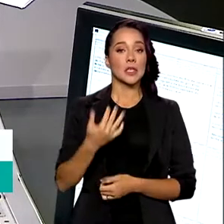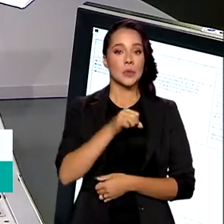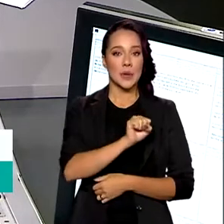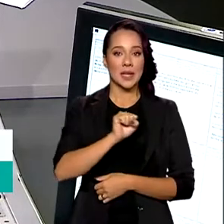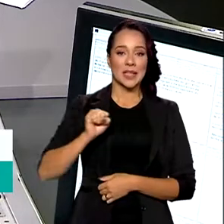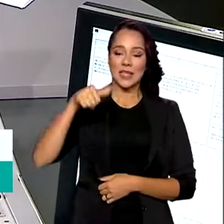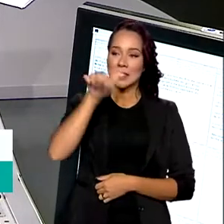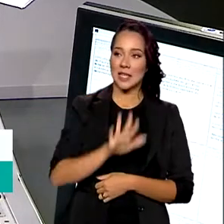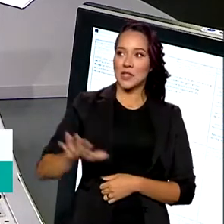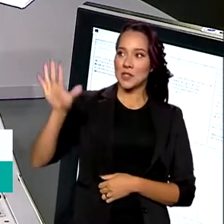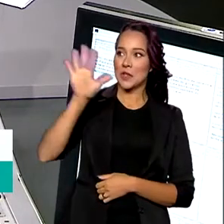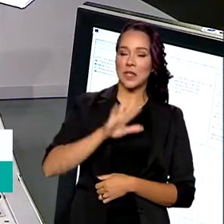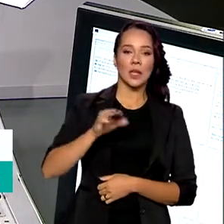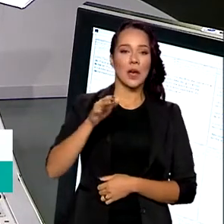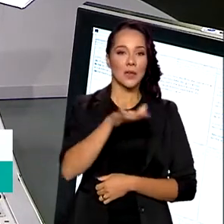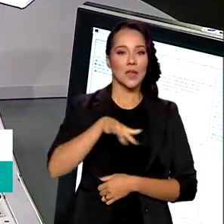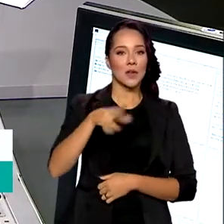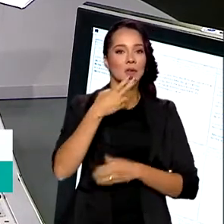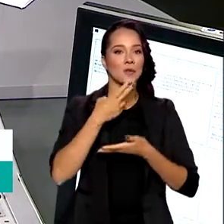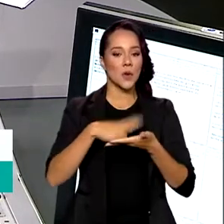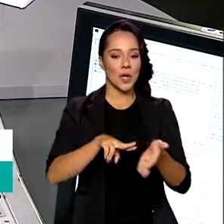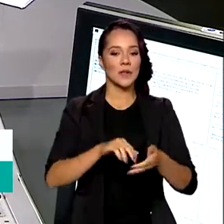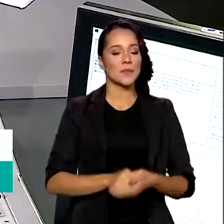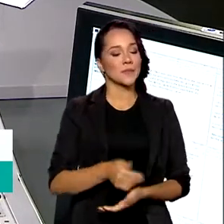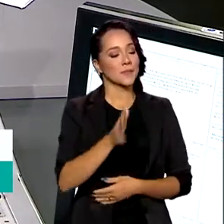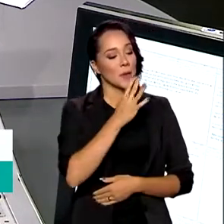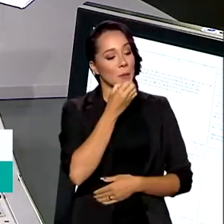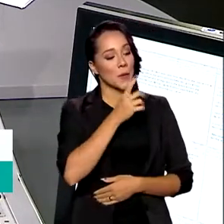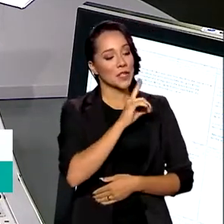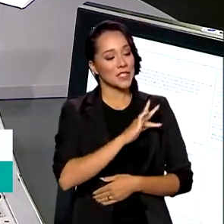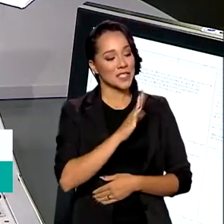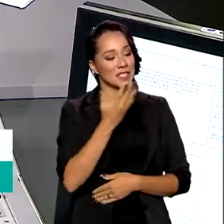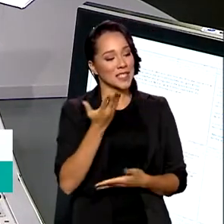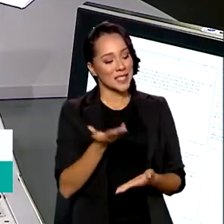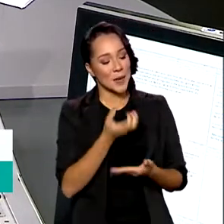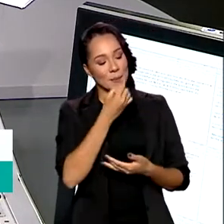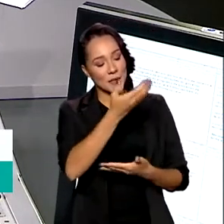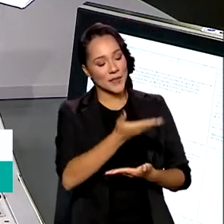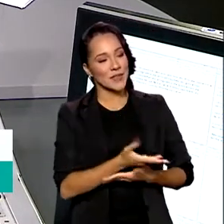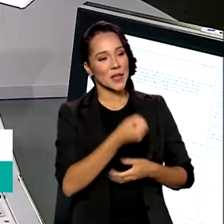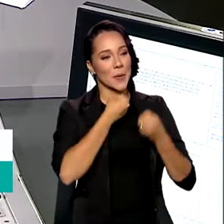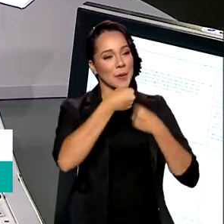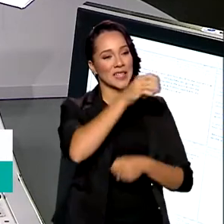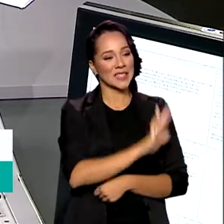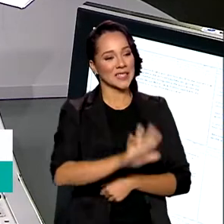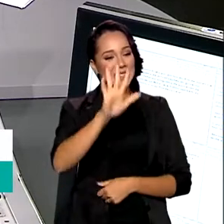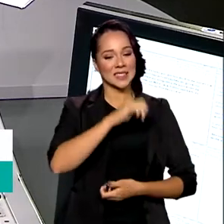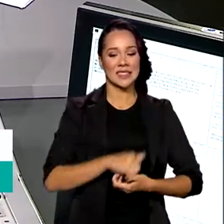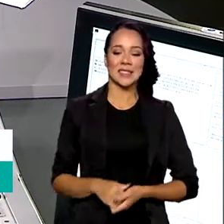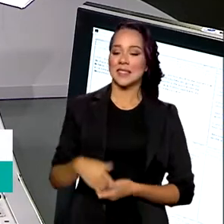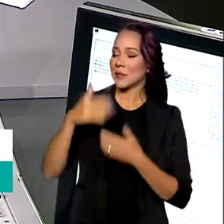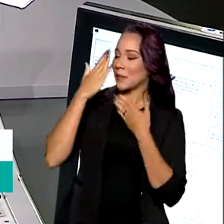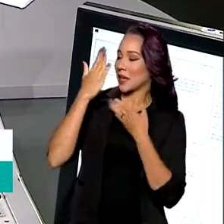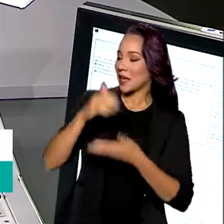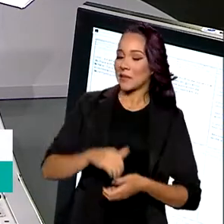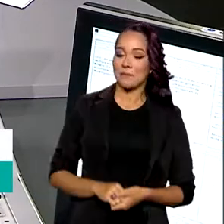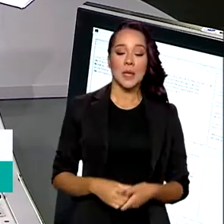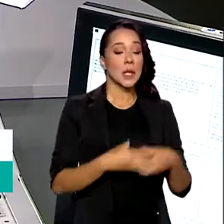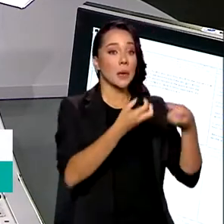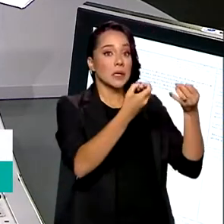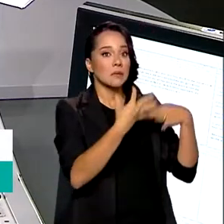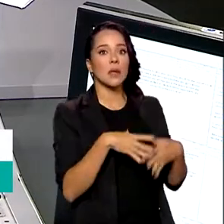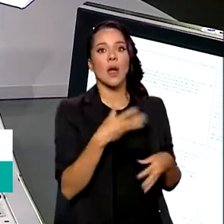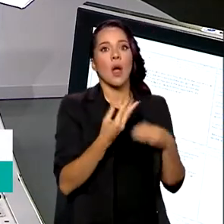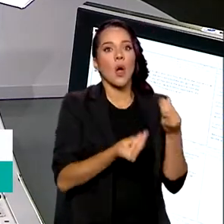superintendente Nacional de canais dos Correios Paula Muito bom dia para você bem vindo ao repórter nacional e explica